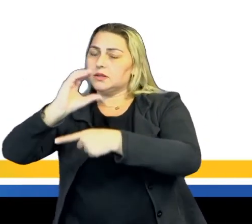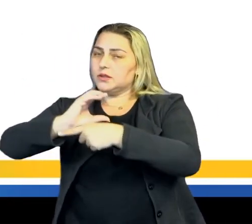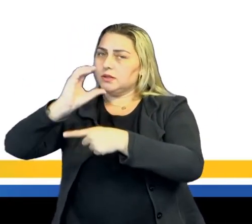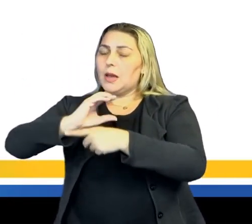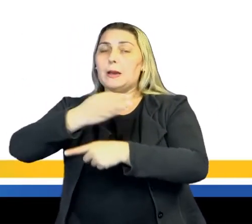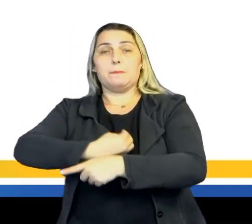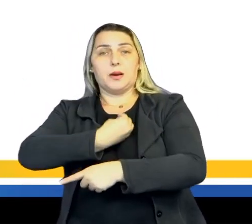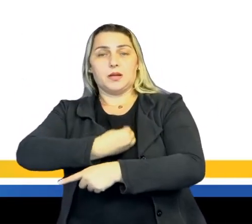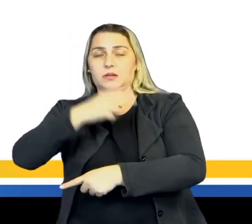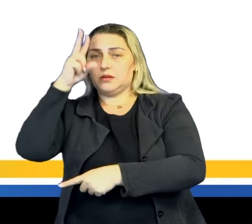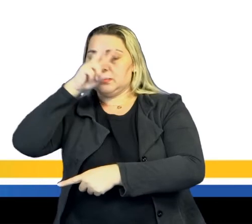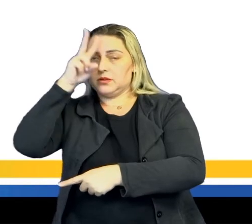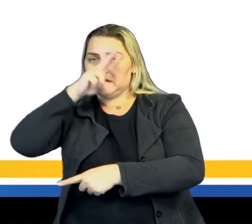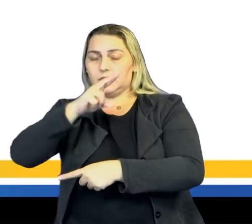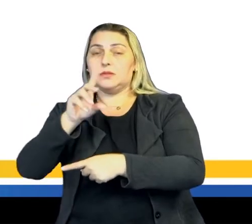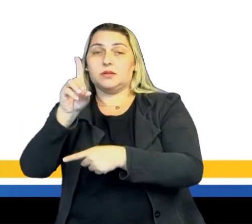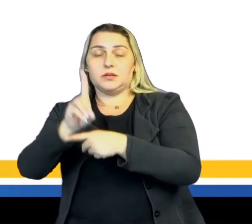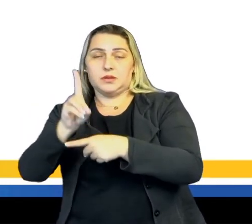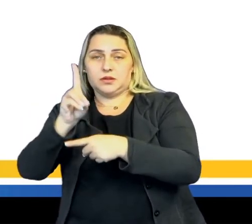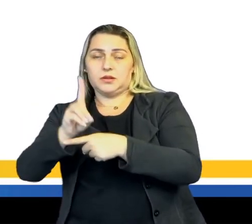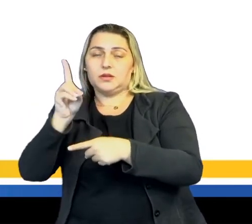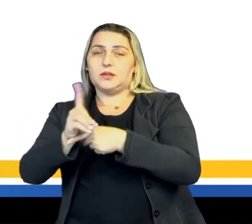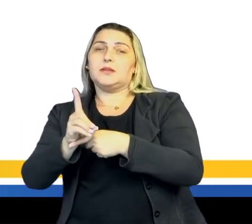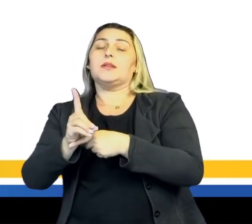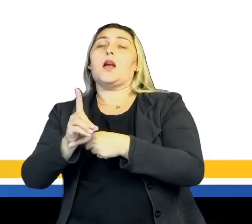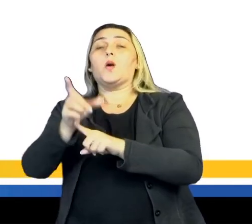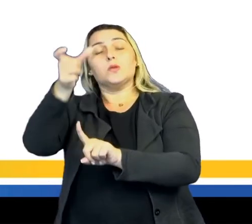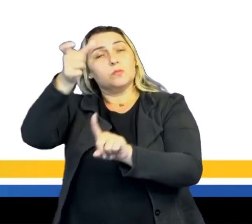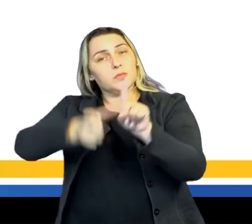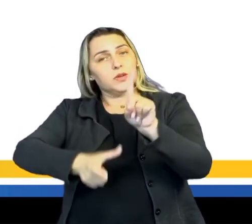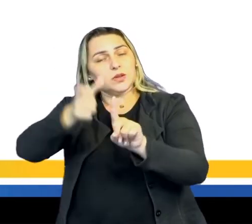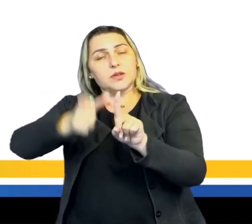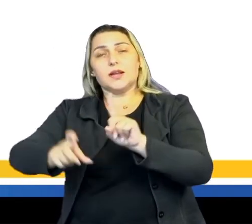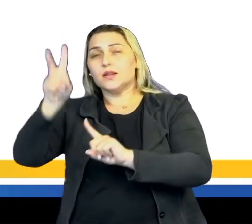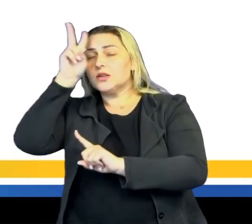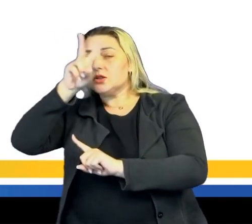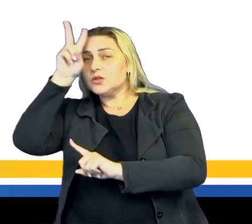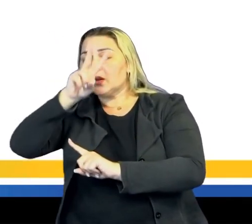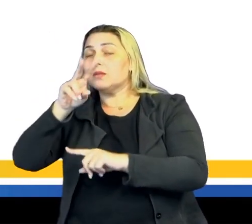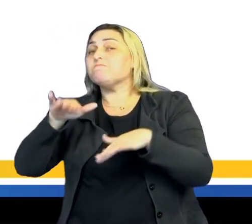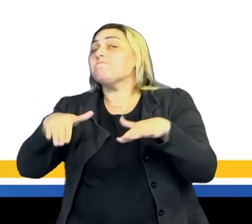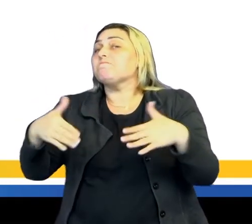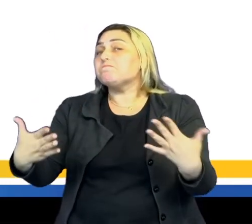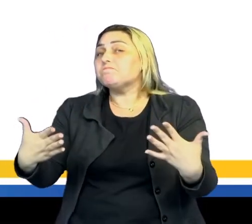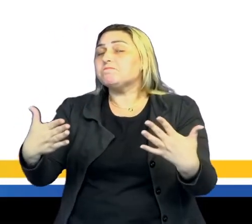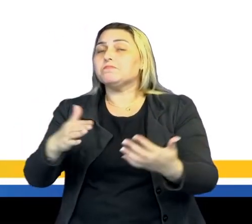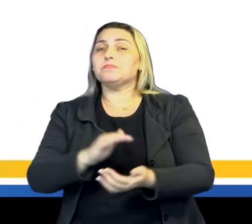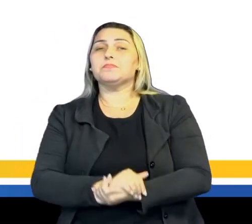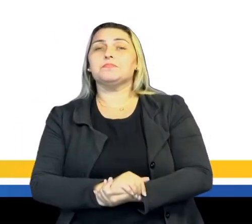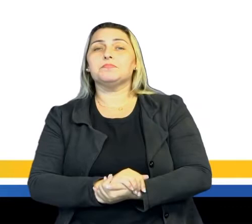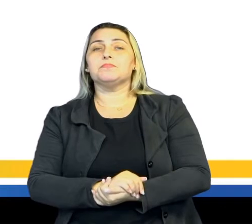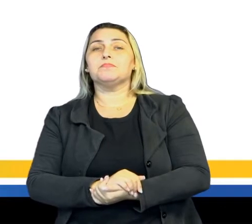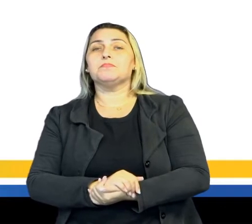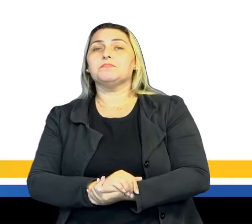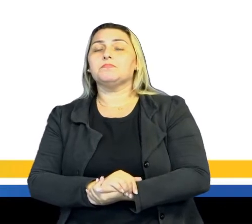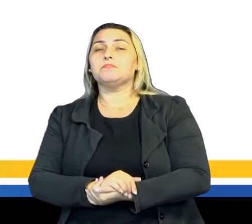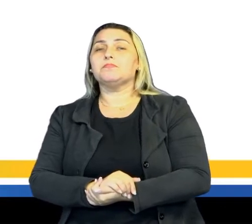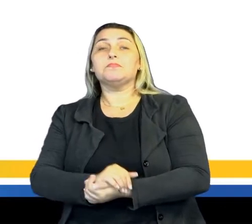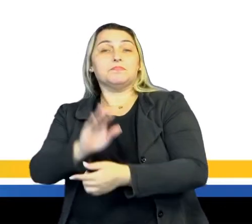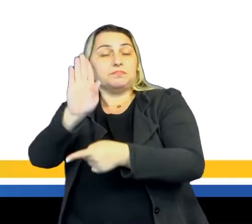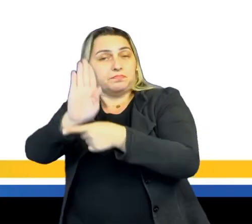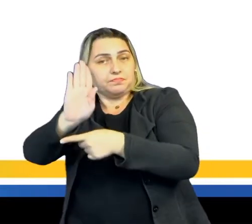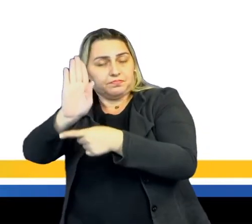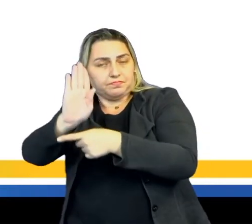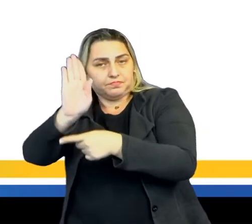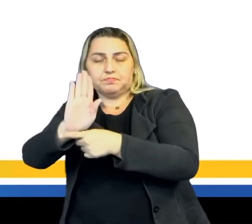C, participa da história. D, é um dos personagens da história. E aí? Letra D,